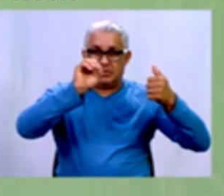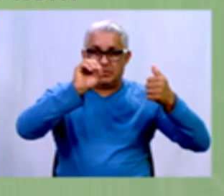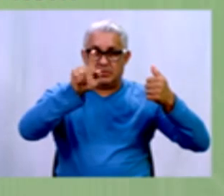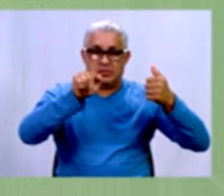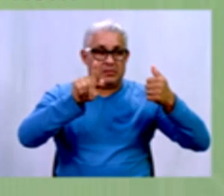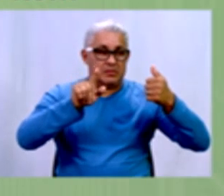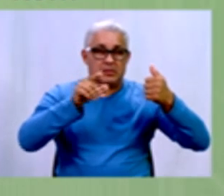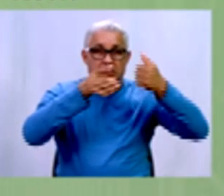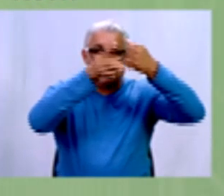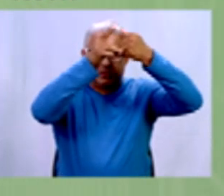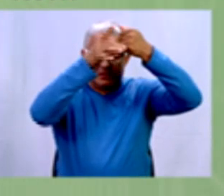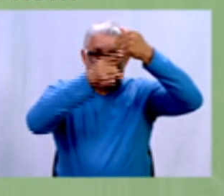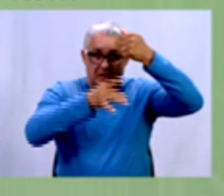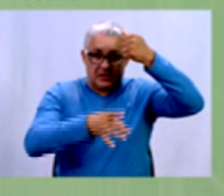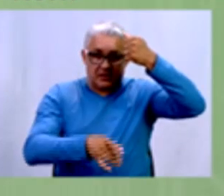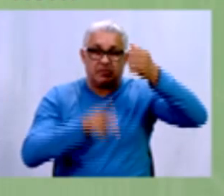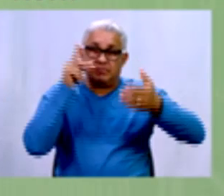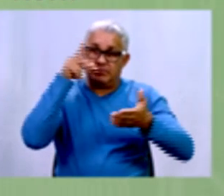realmente das